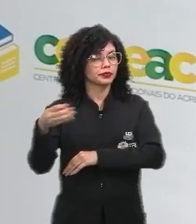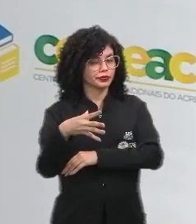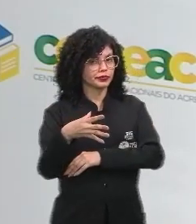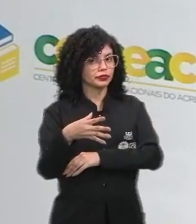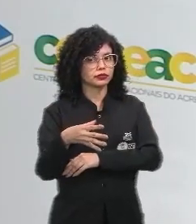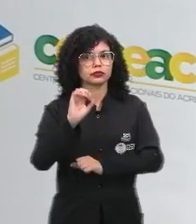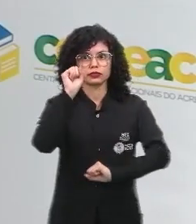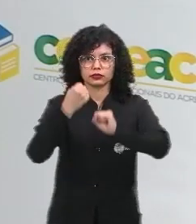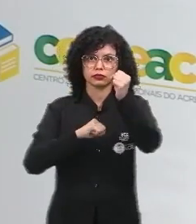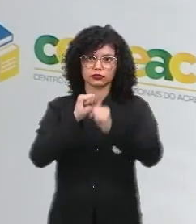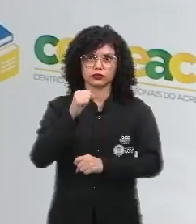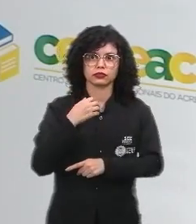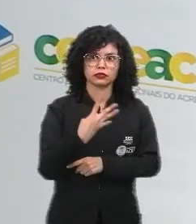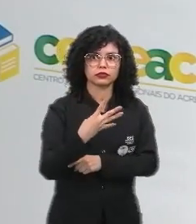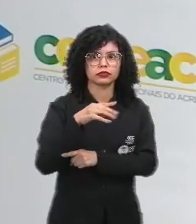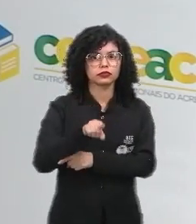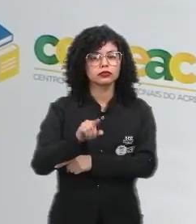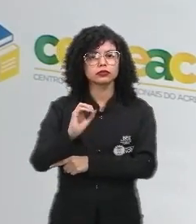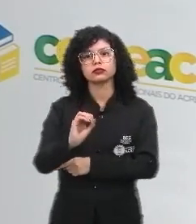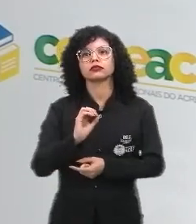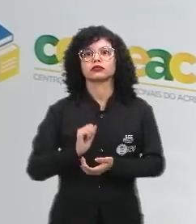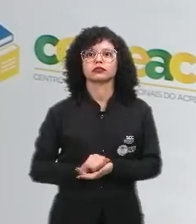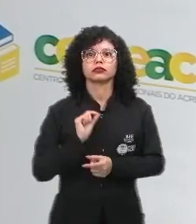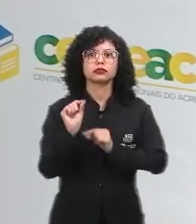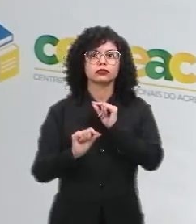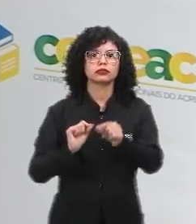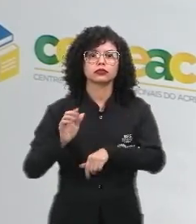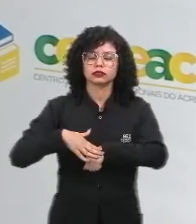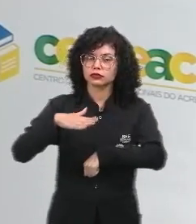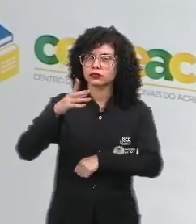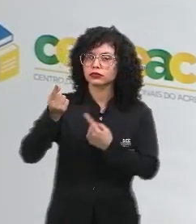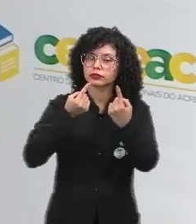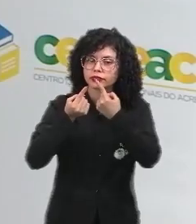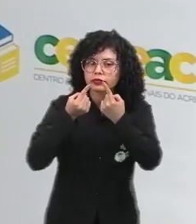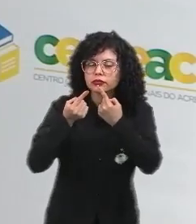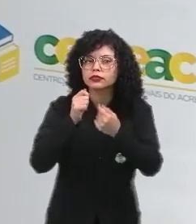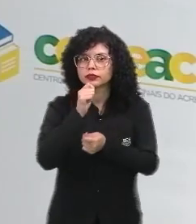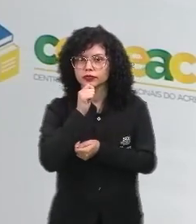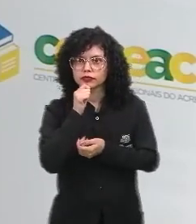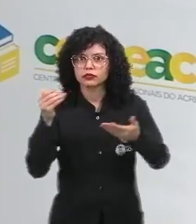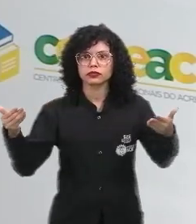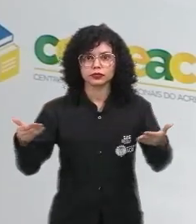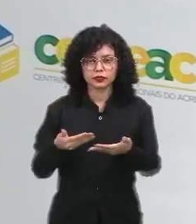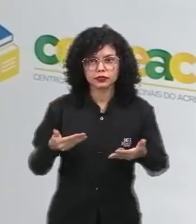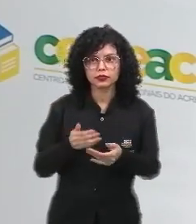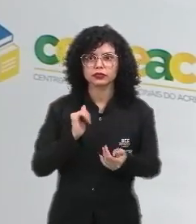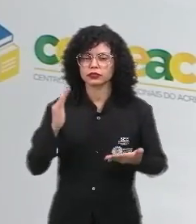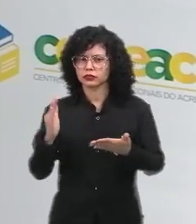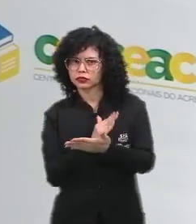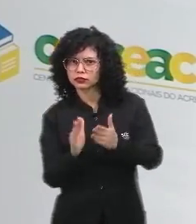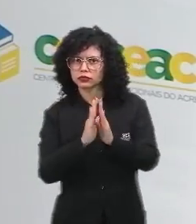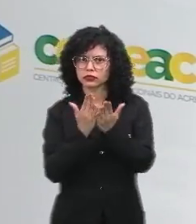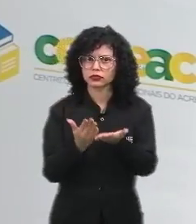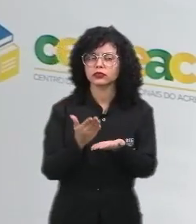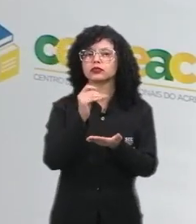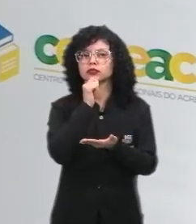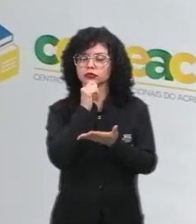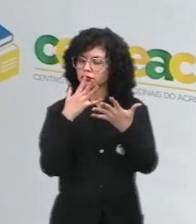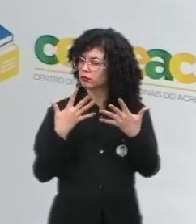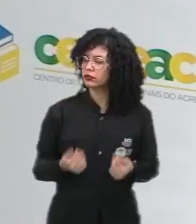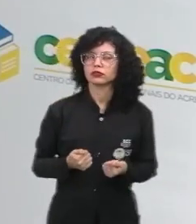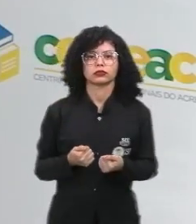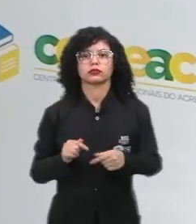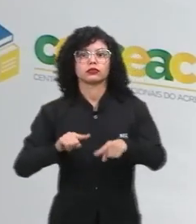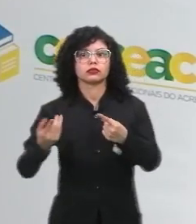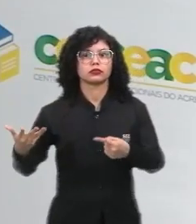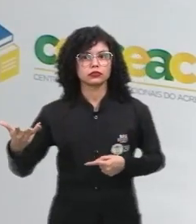da indústria 4.0, que são muito discutidas, né, hoje em dia. Alguns livros ainda não adotam,